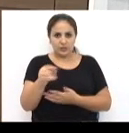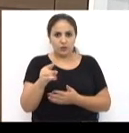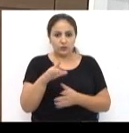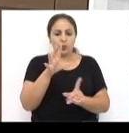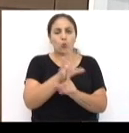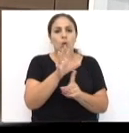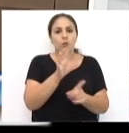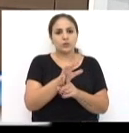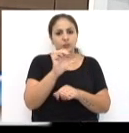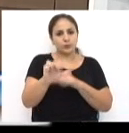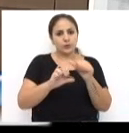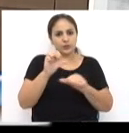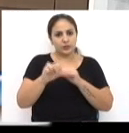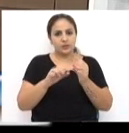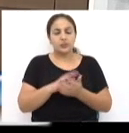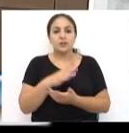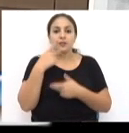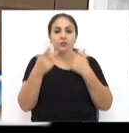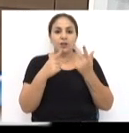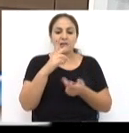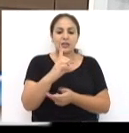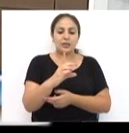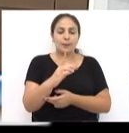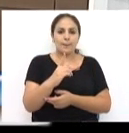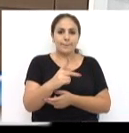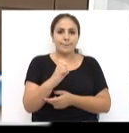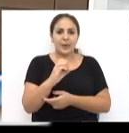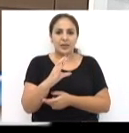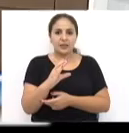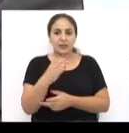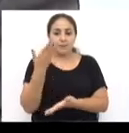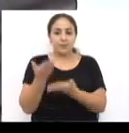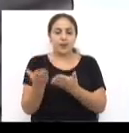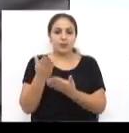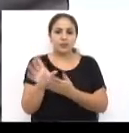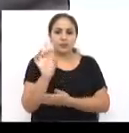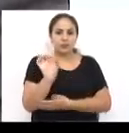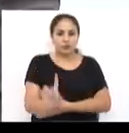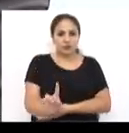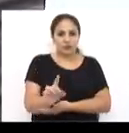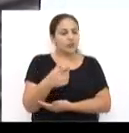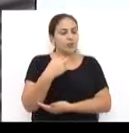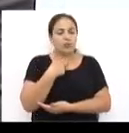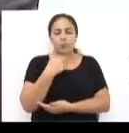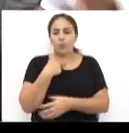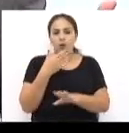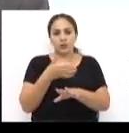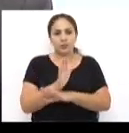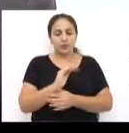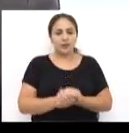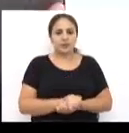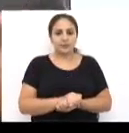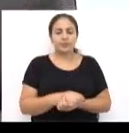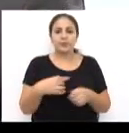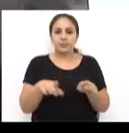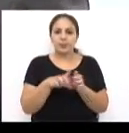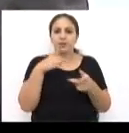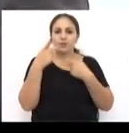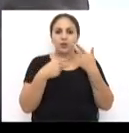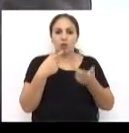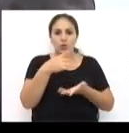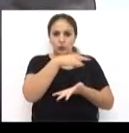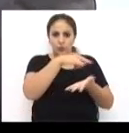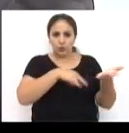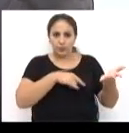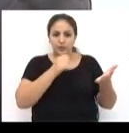PEC 287 atinge direitos adquiridos pelos trabalhadores e não pode ser aprovada. Ele comentou que o documento